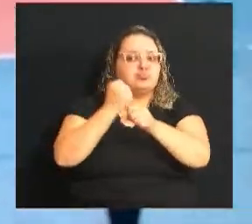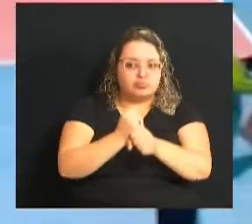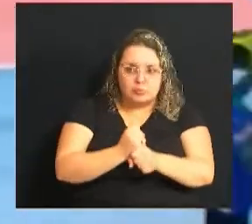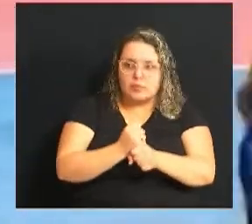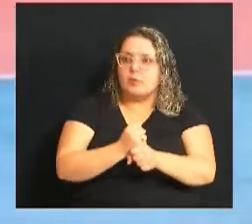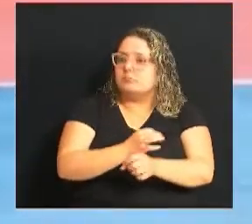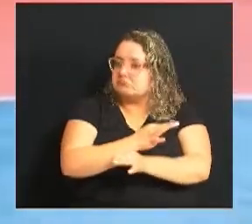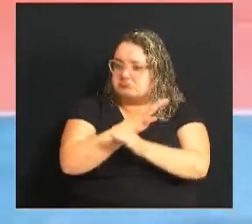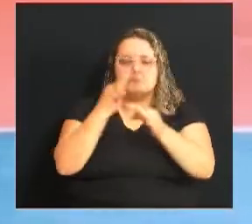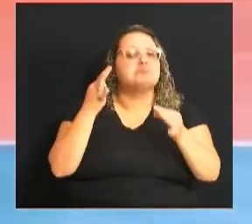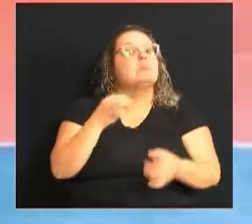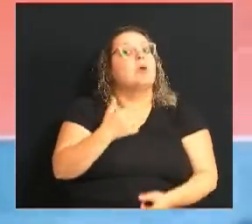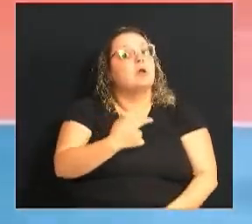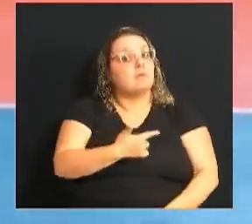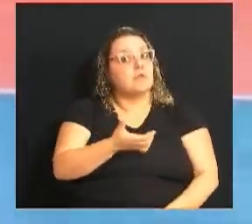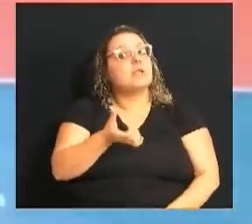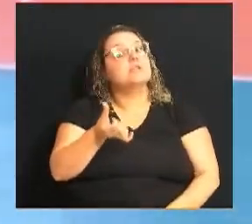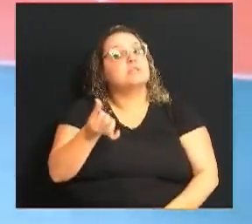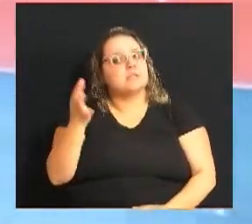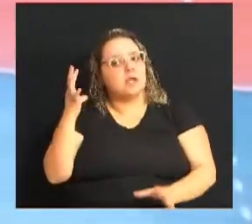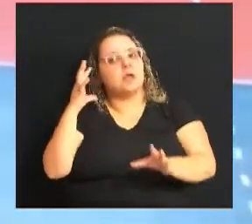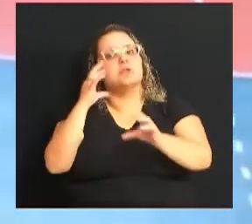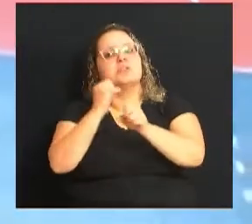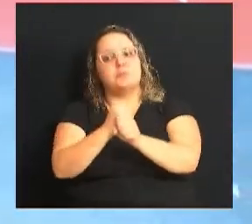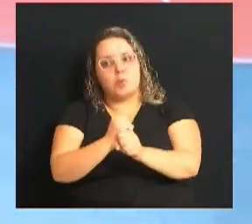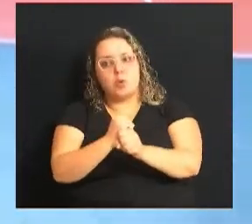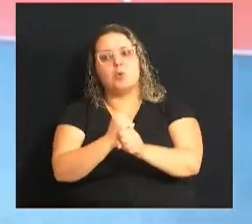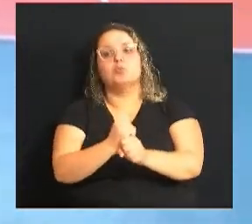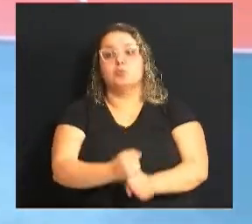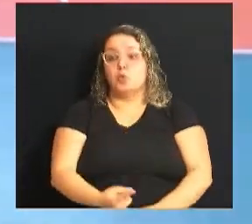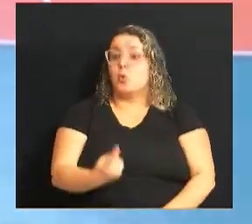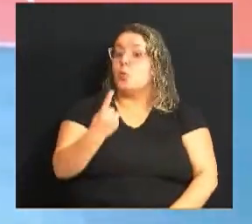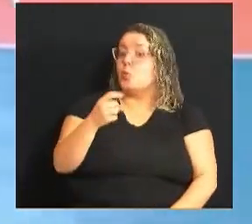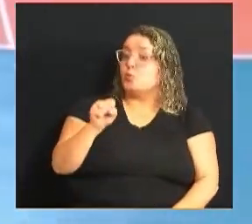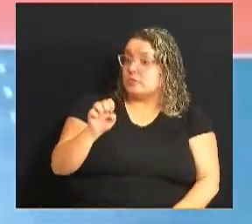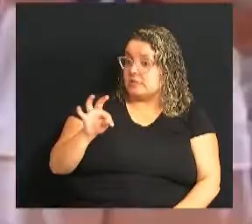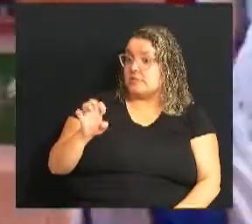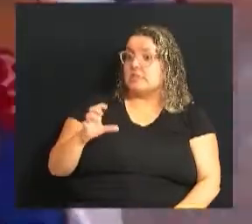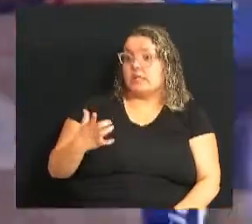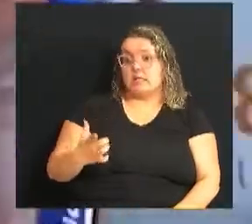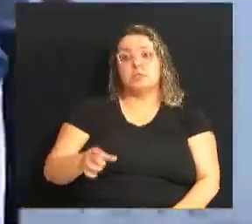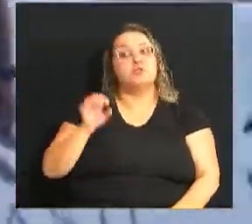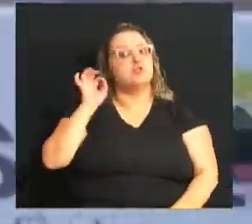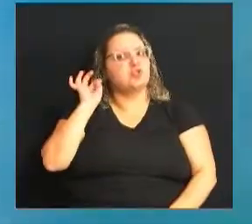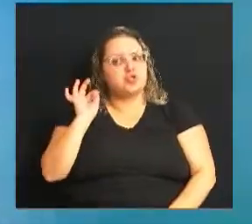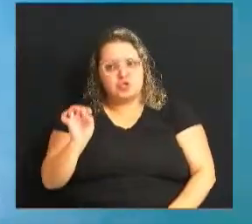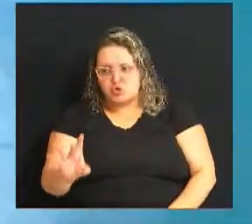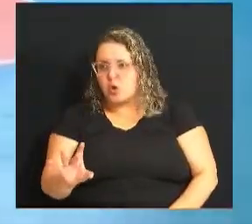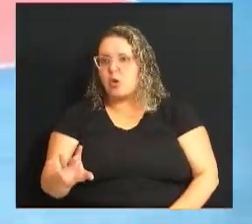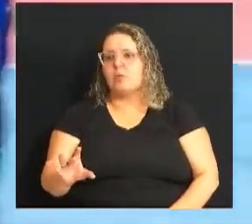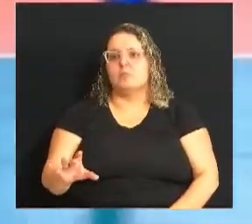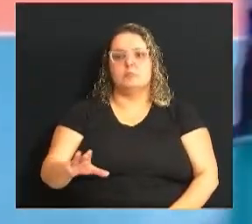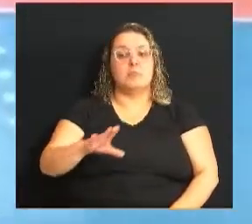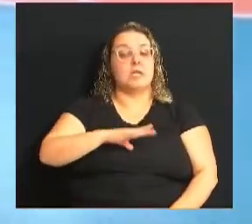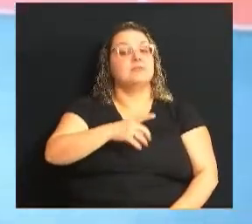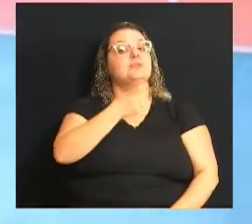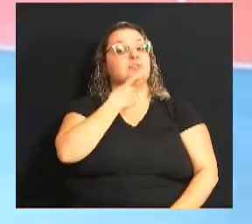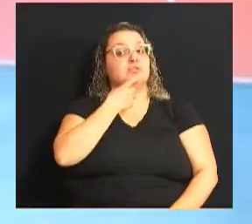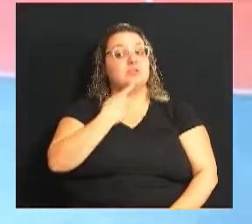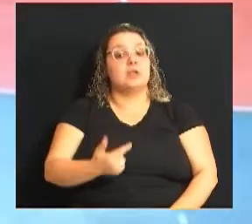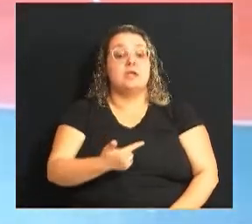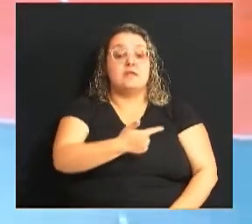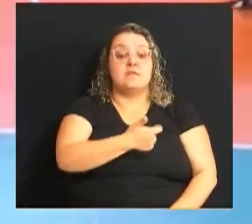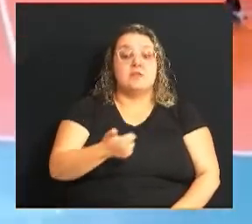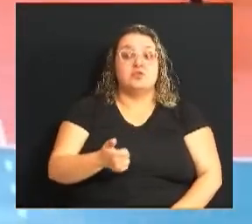incríveis 26 pontos, um set só para o jogador campineiro, sendo 21 pontos de